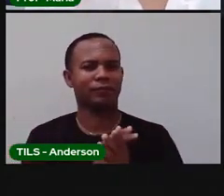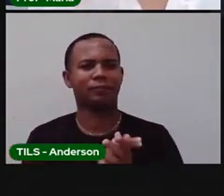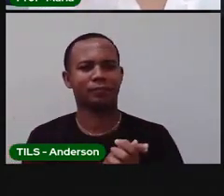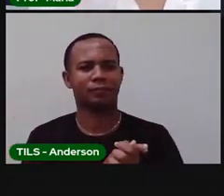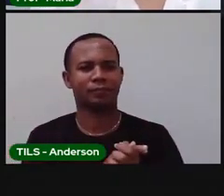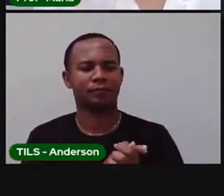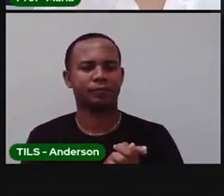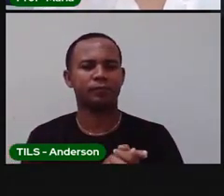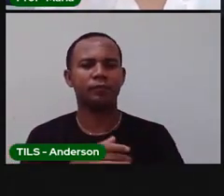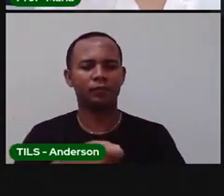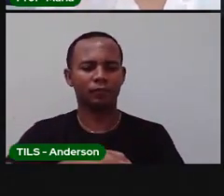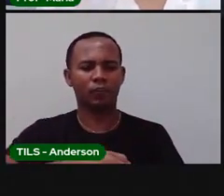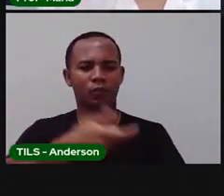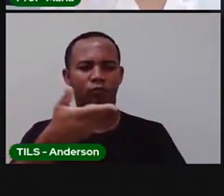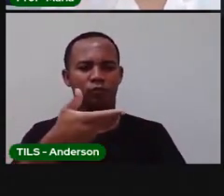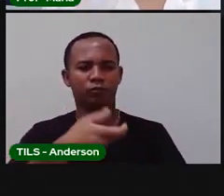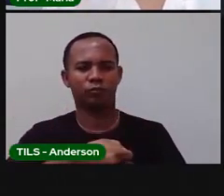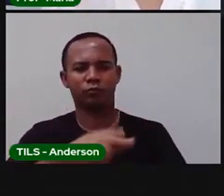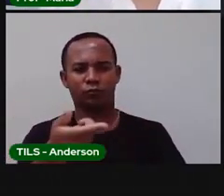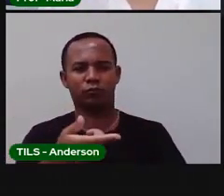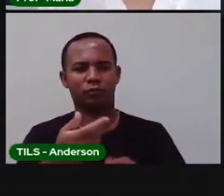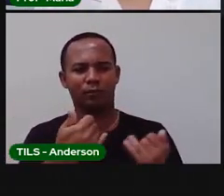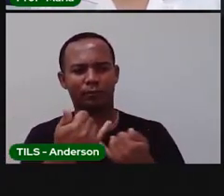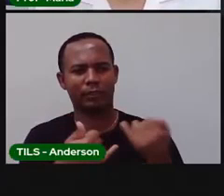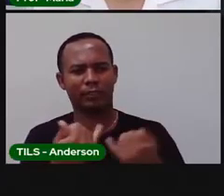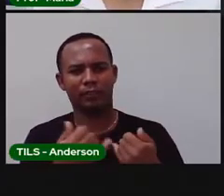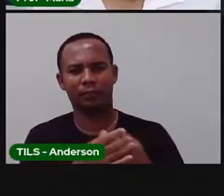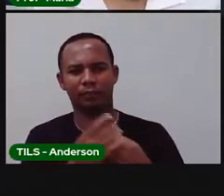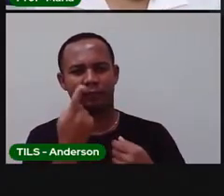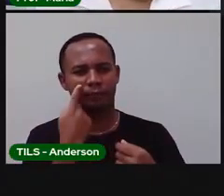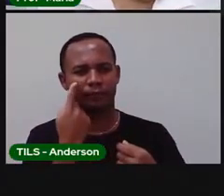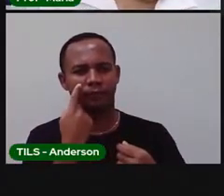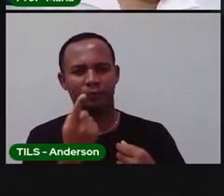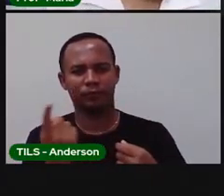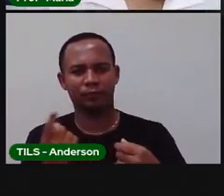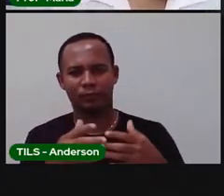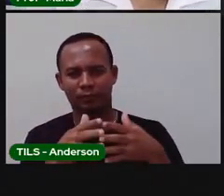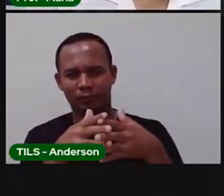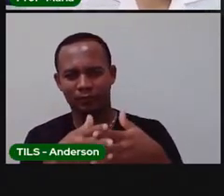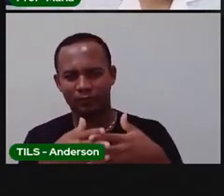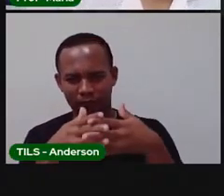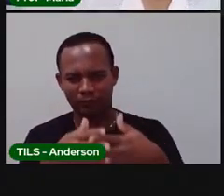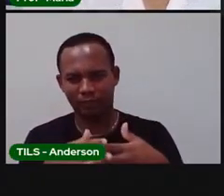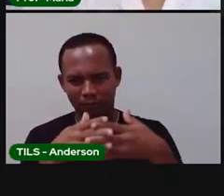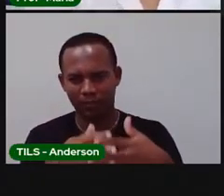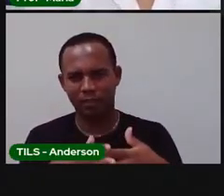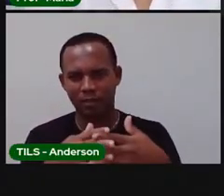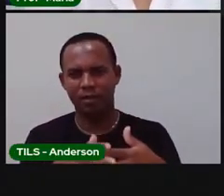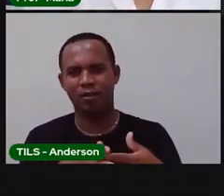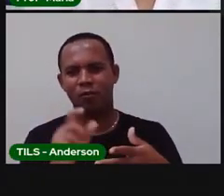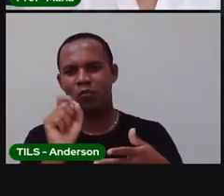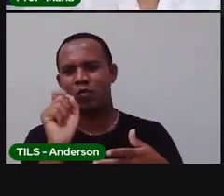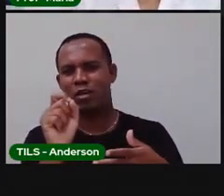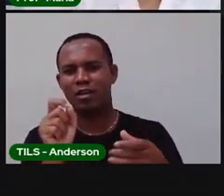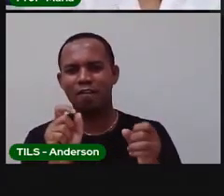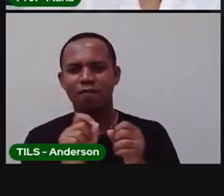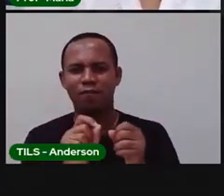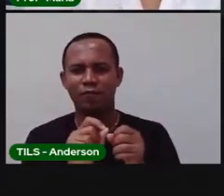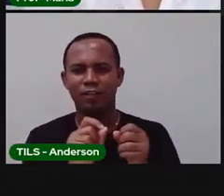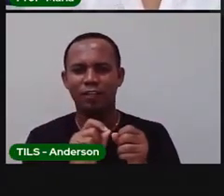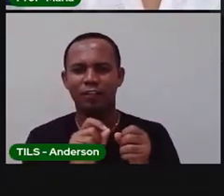aí arremessar a argola nessas garrafas PET. E do outro lado tem um caminhãozinho lindo, fofo, feito